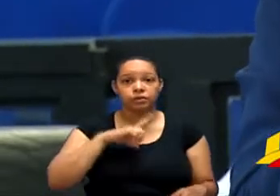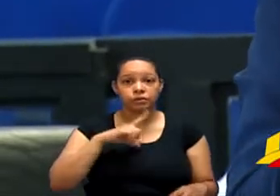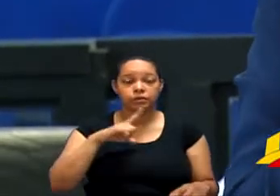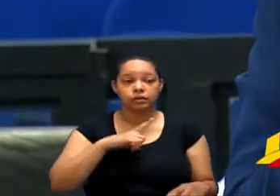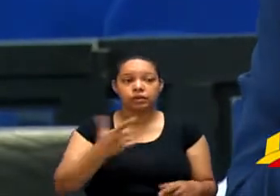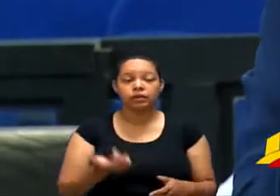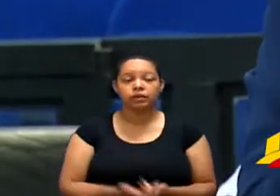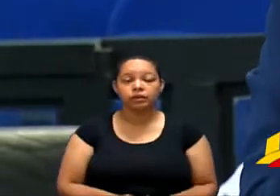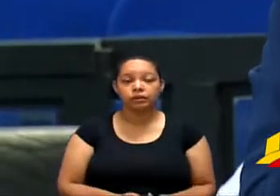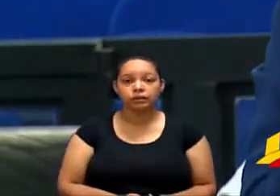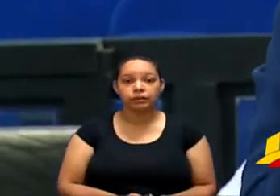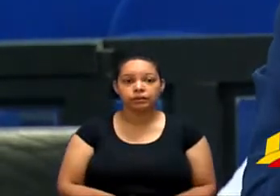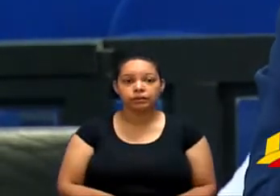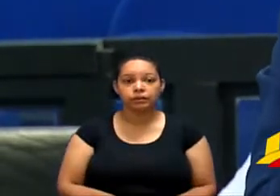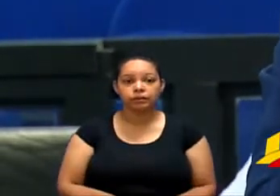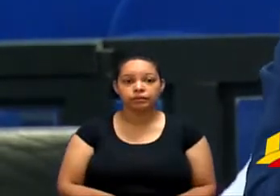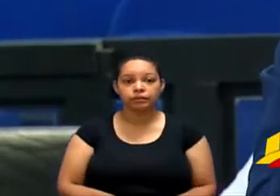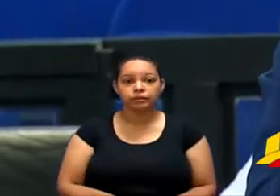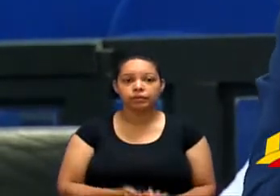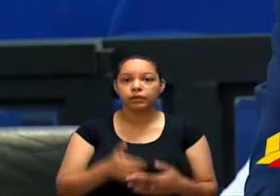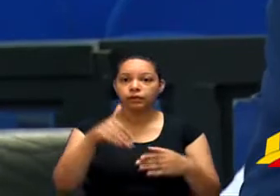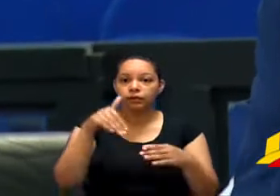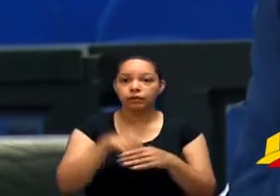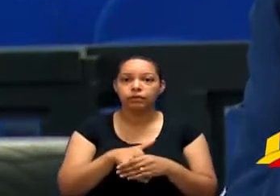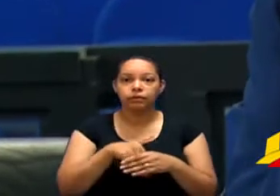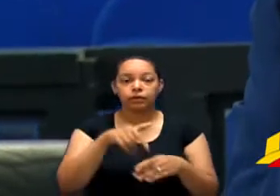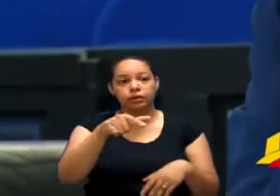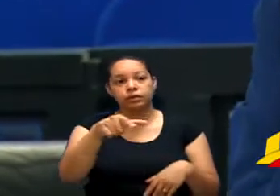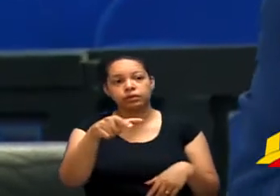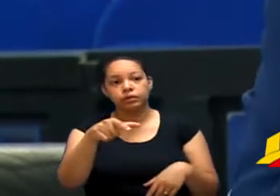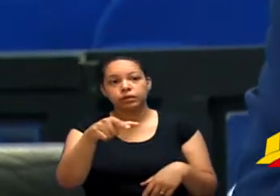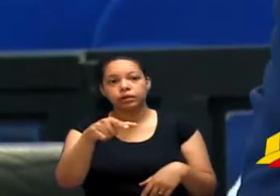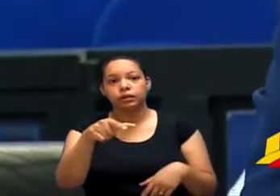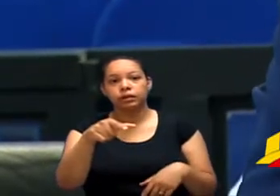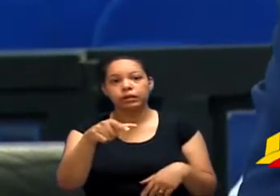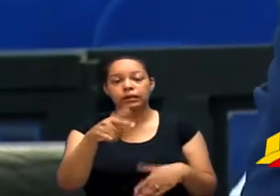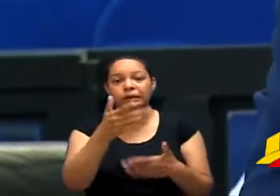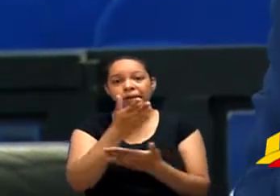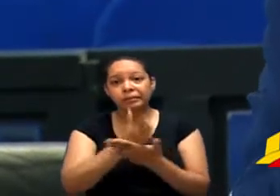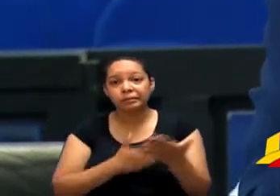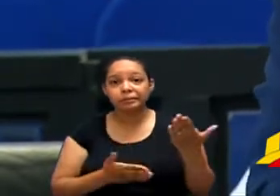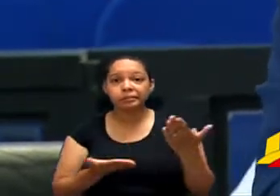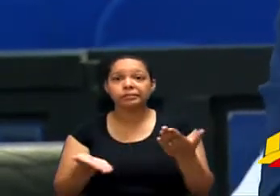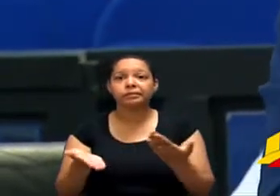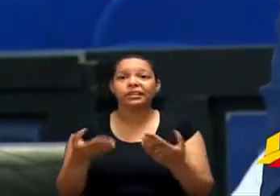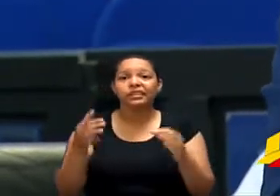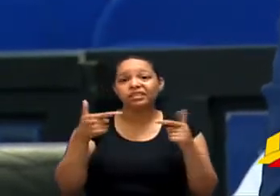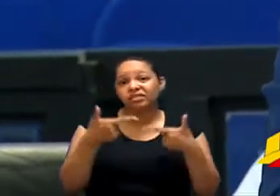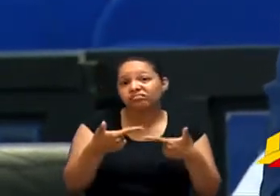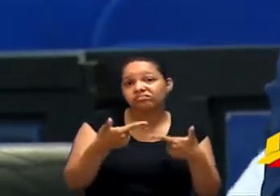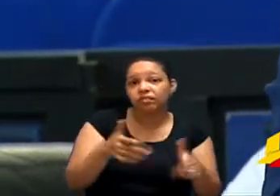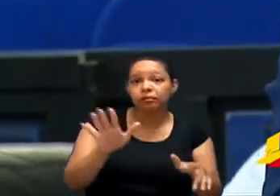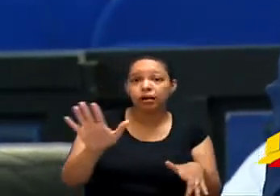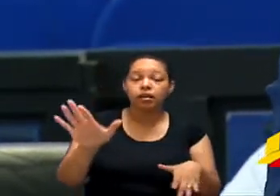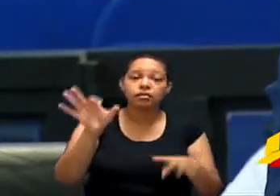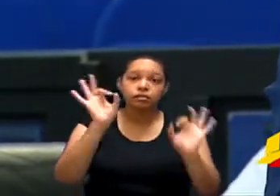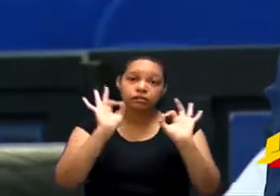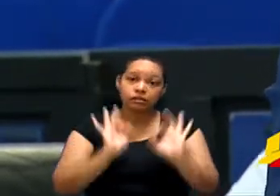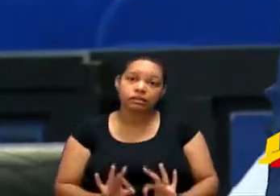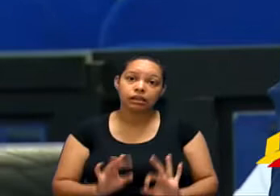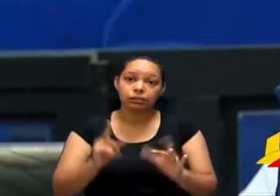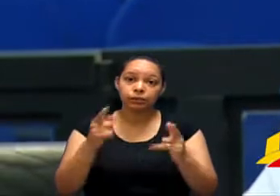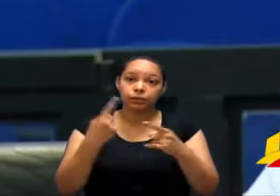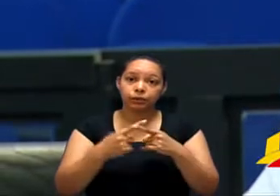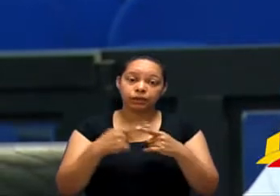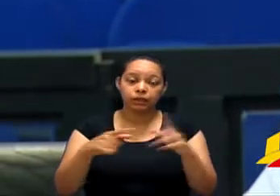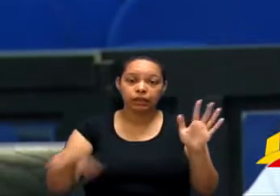então o veto do Senhor Prefeito parcial é chato mas está correto senão a lei não poderia